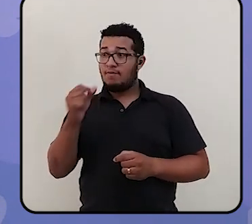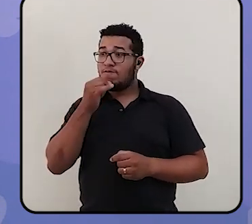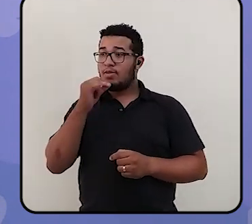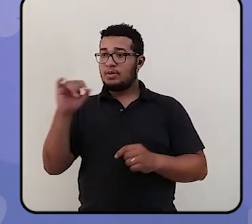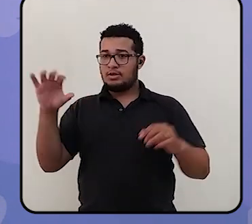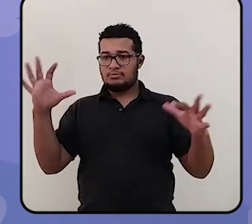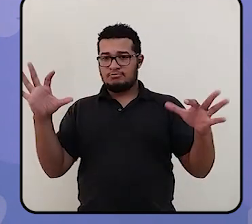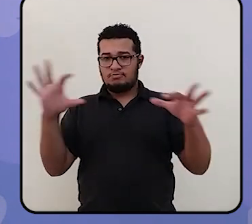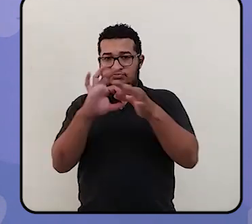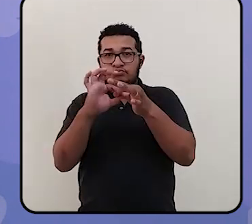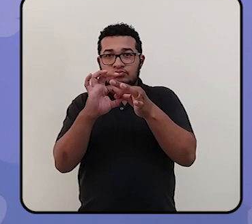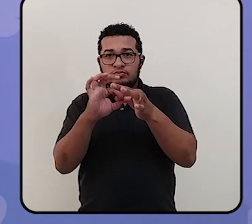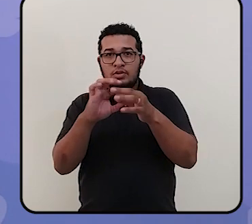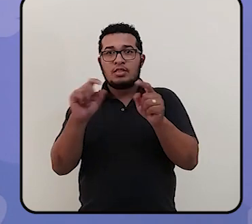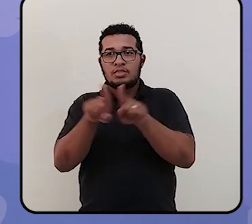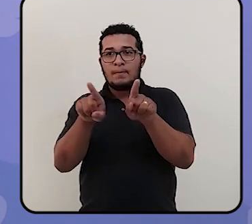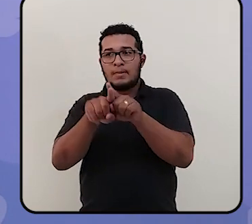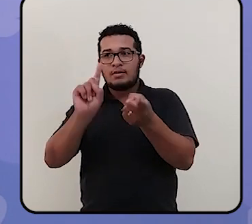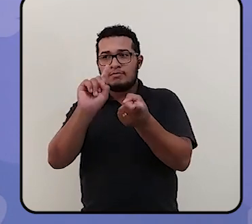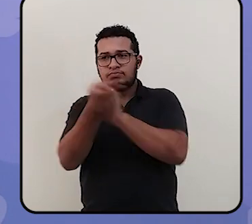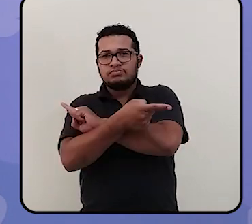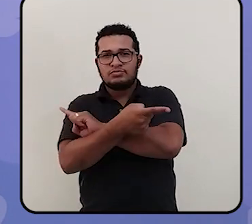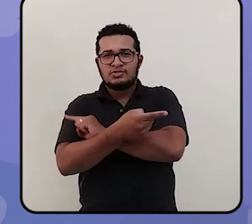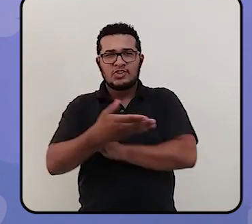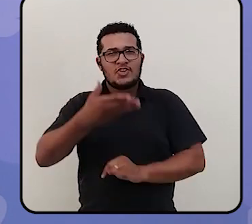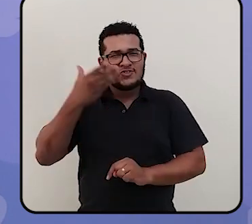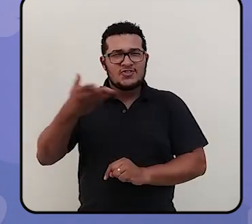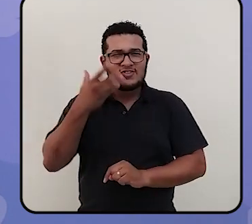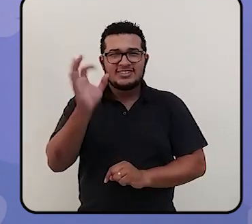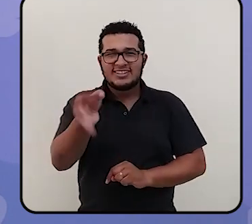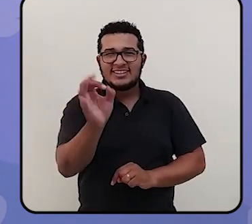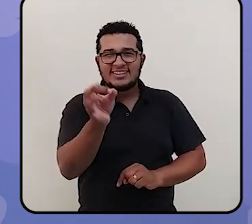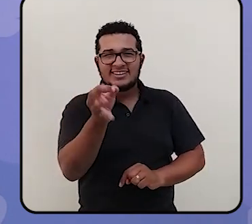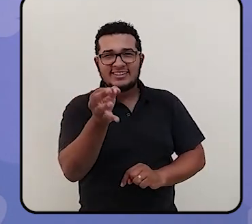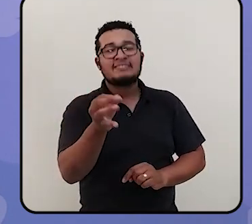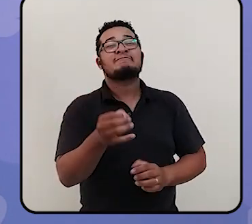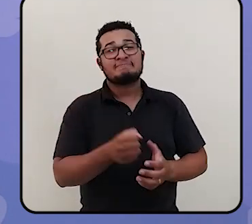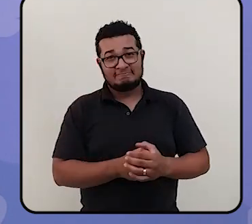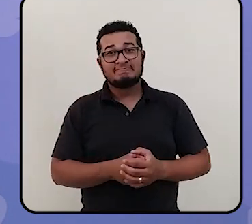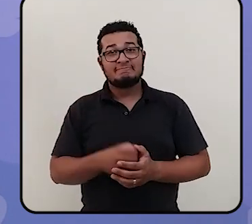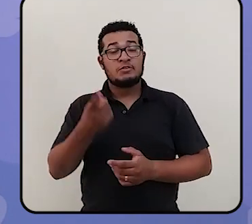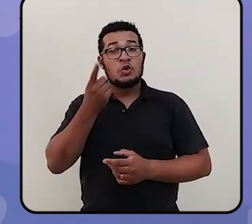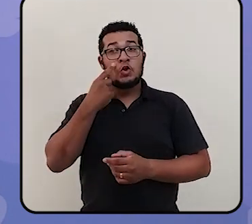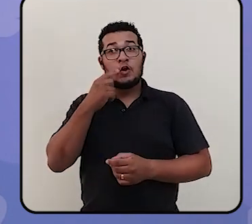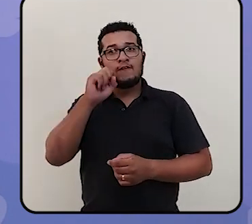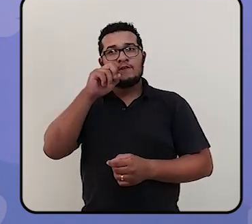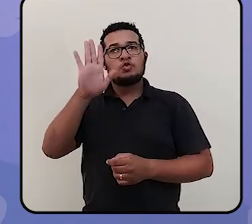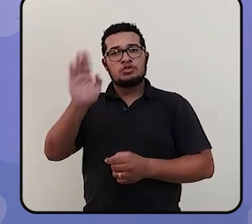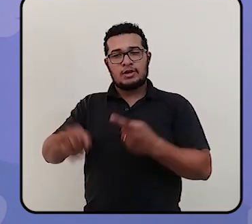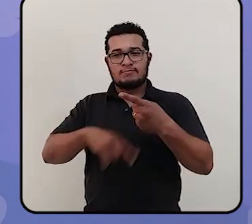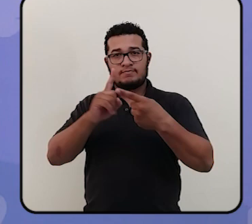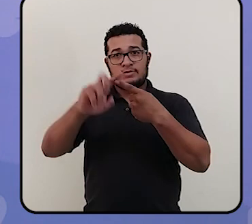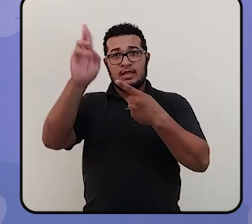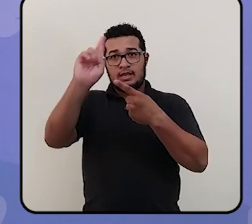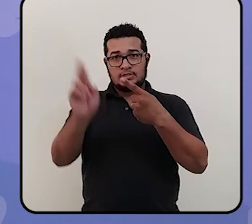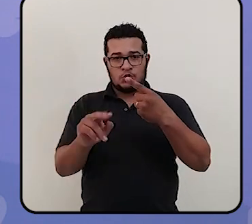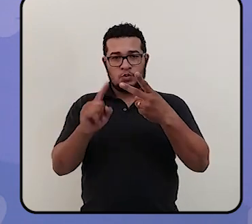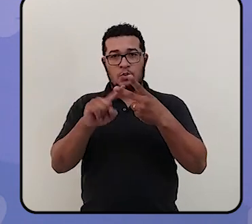Grandezas direta e inversamente proporcionais. É fácil ou não é? Se liga, nós já vimos